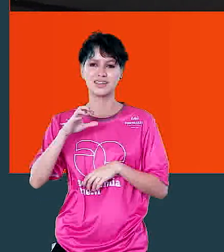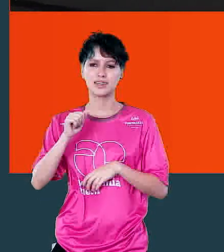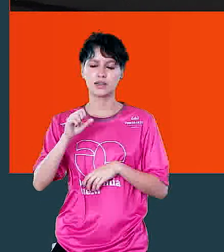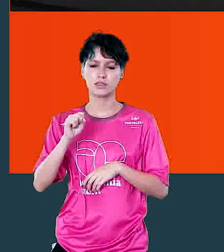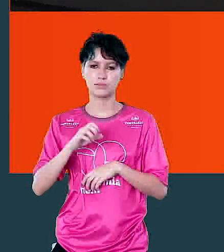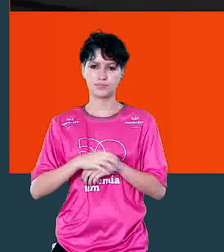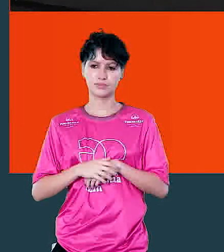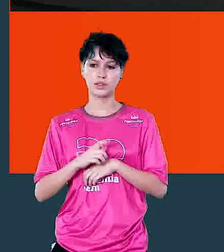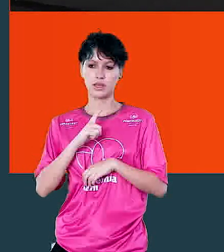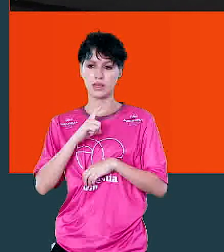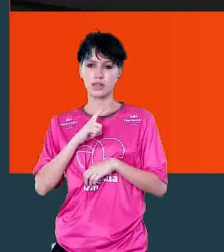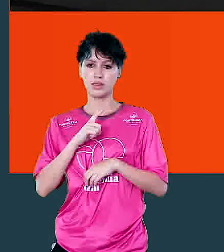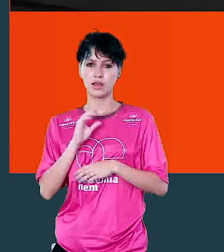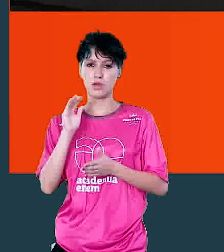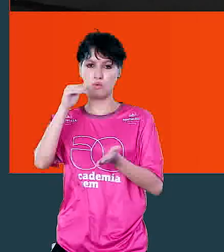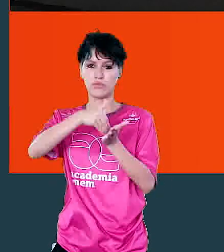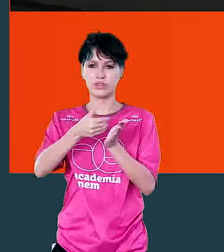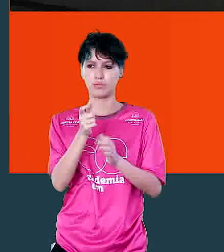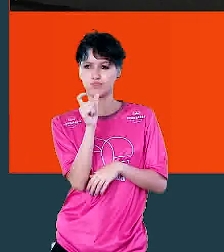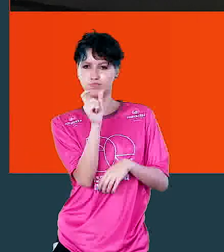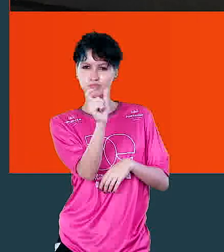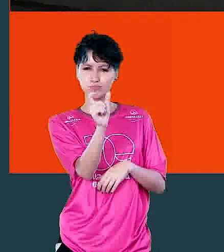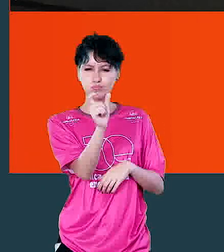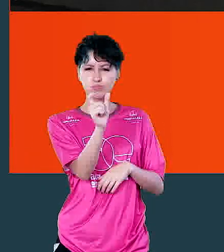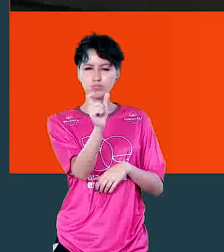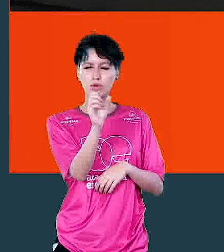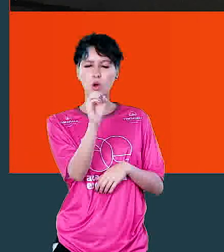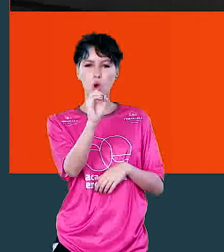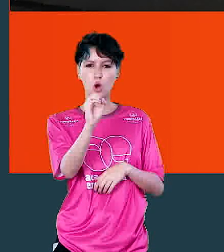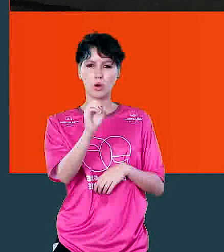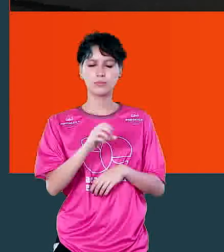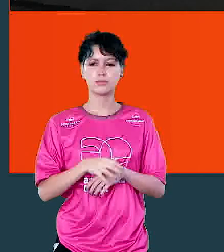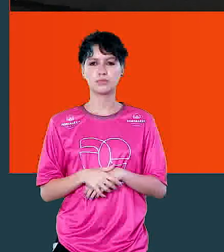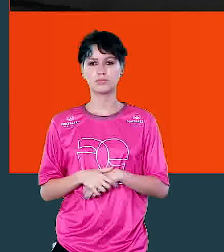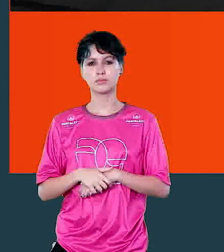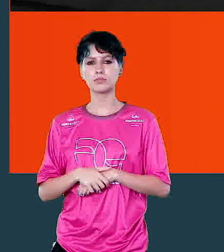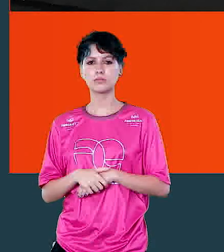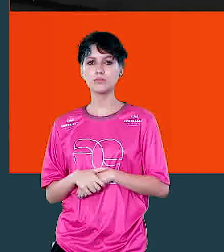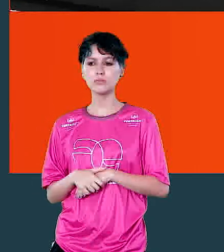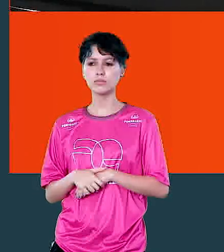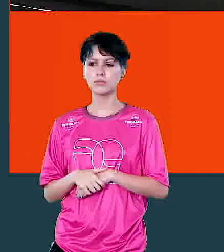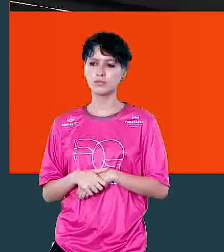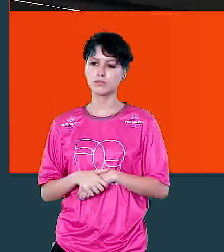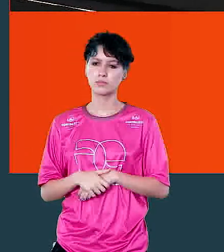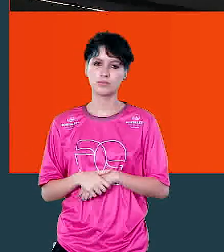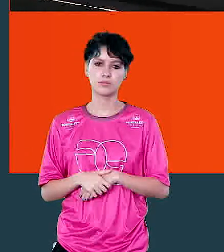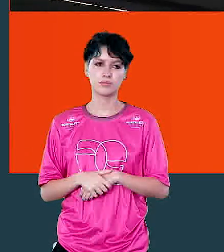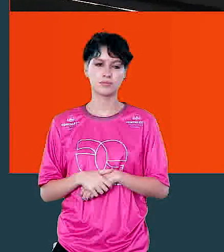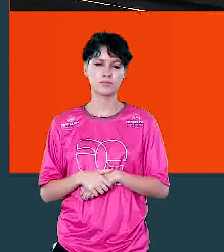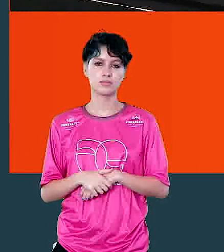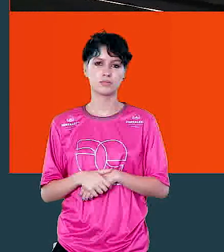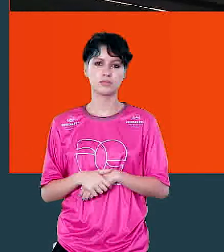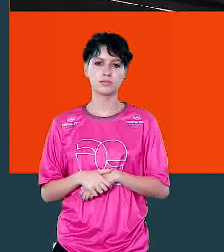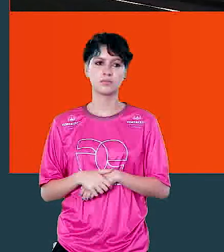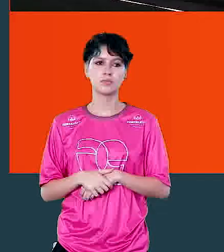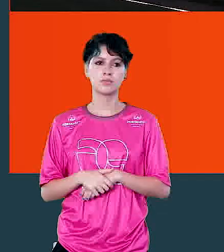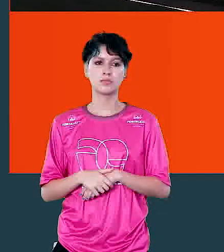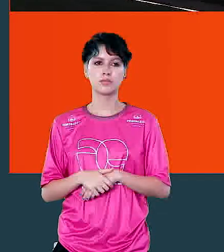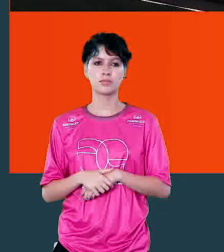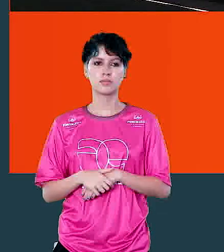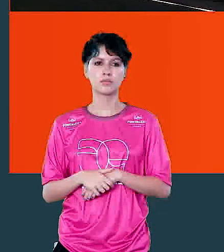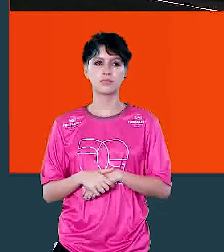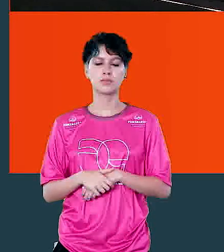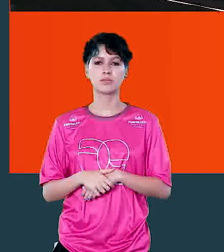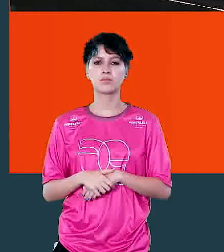que terminam com O, hexano, propano, isobutano, metilpropano, todas essas,